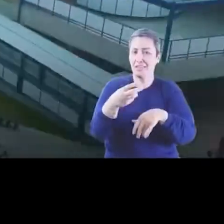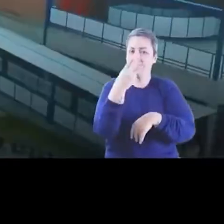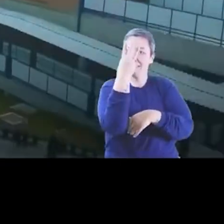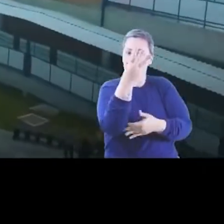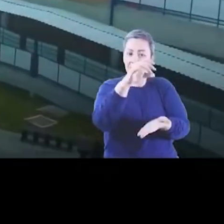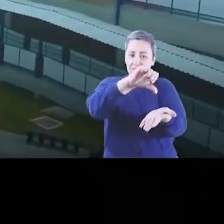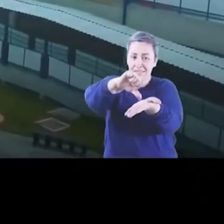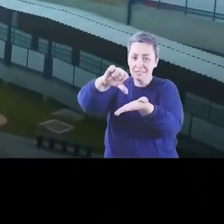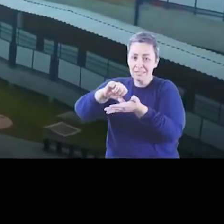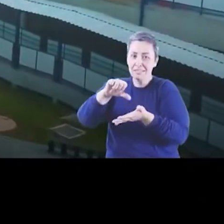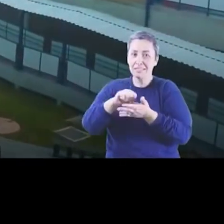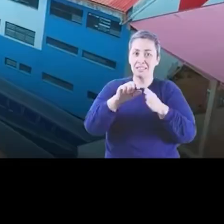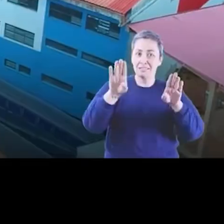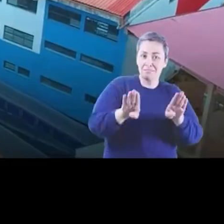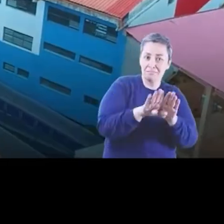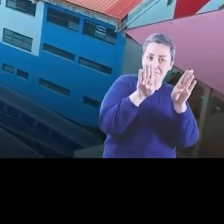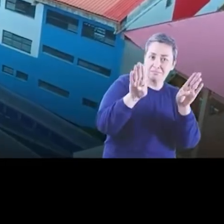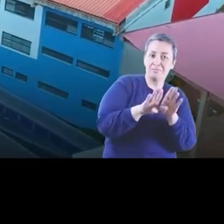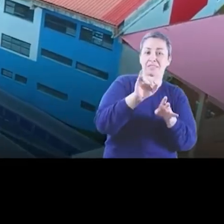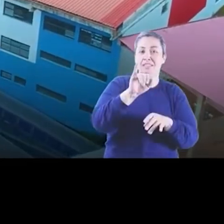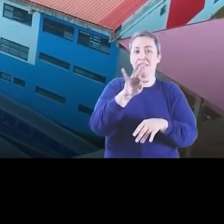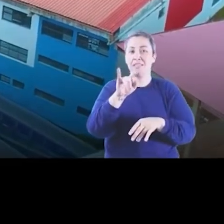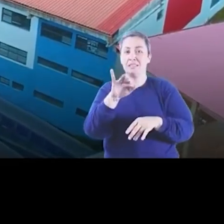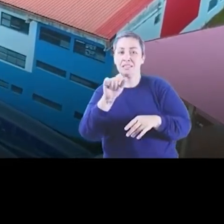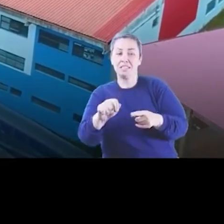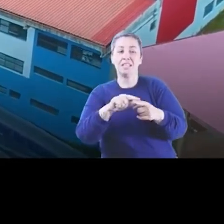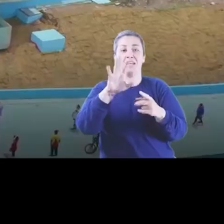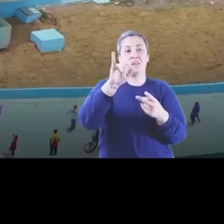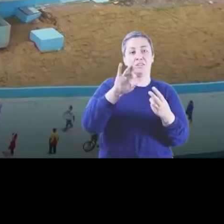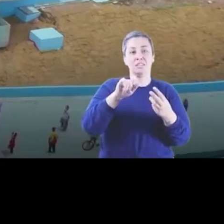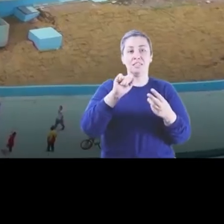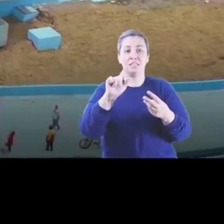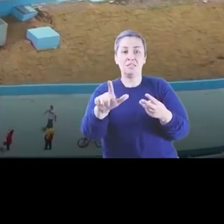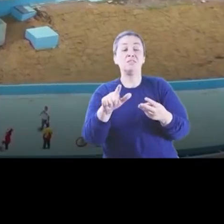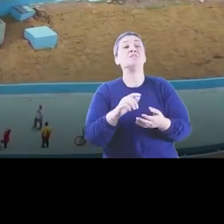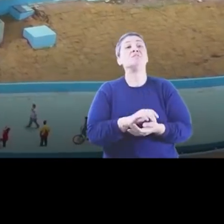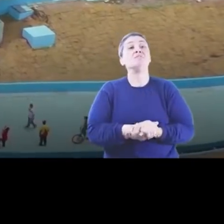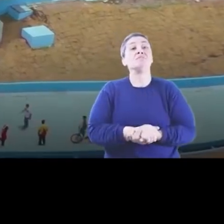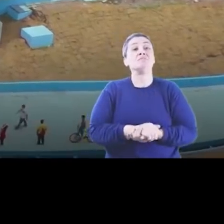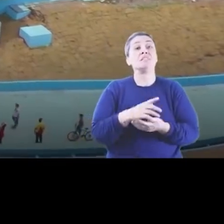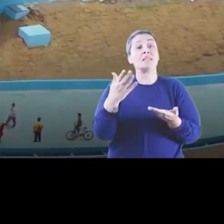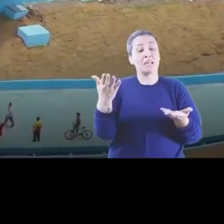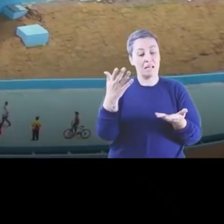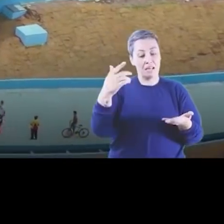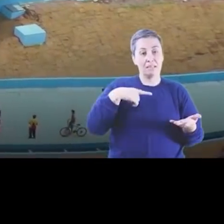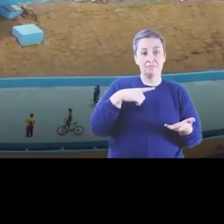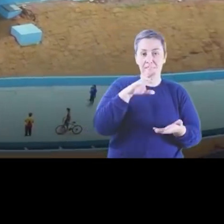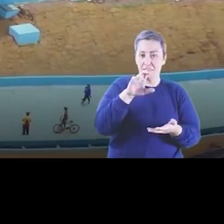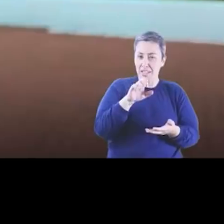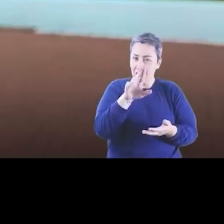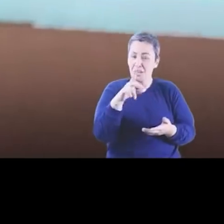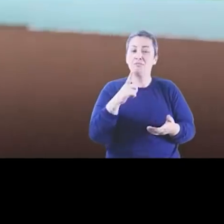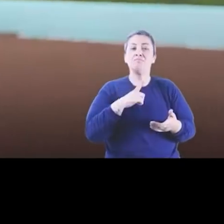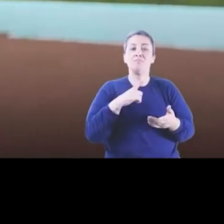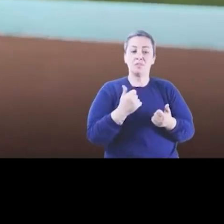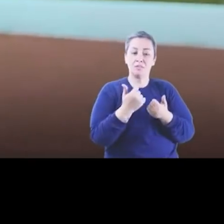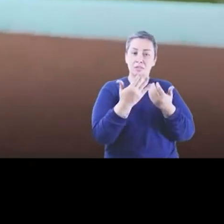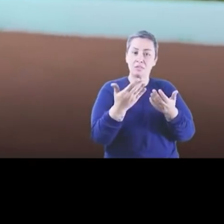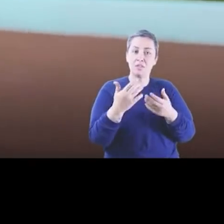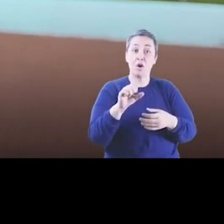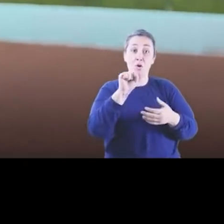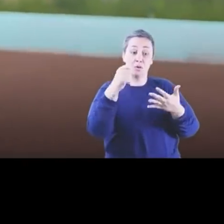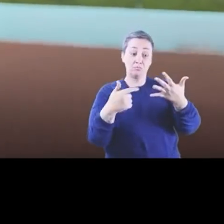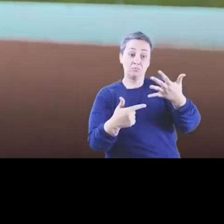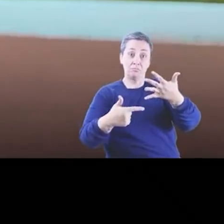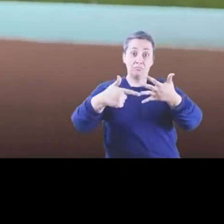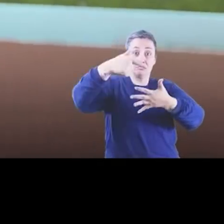novas unidades nos bairros Bom Sucesso, Itapejica e Continental. Aqui no CELS são oferecidos